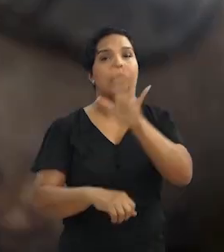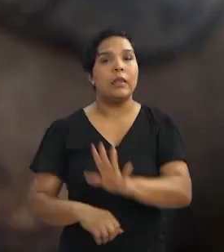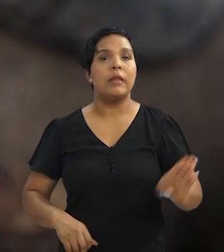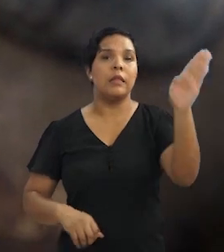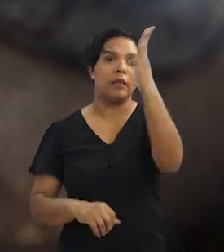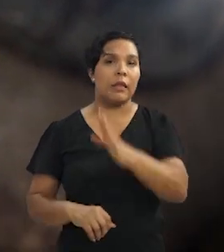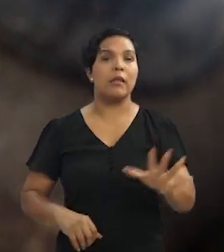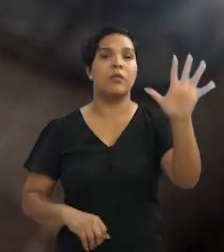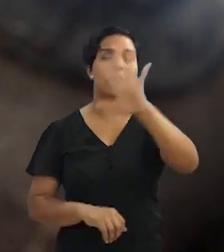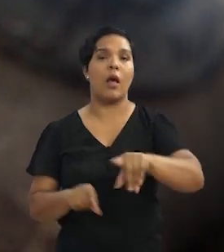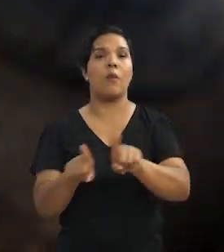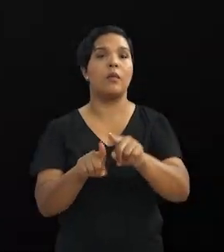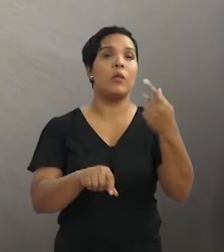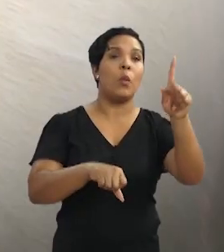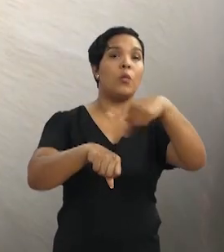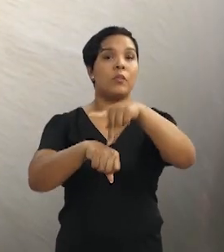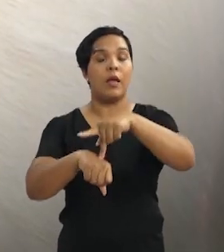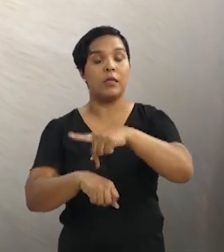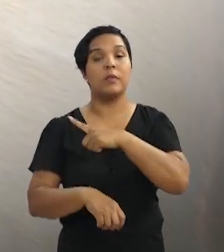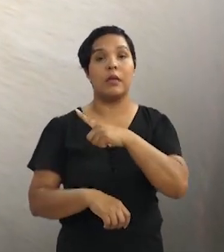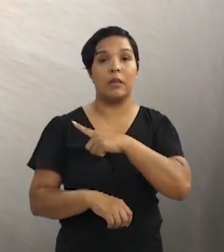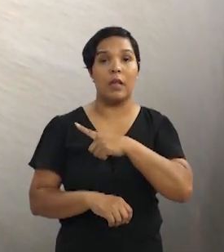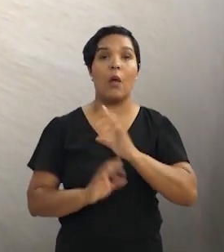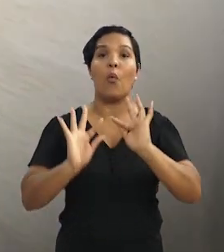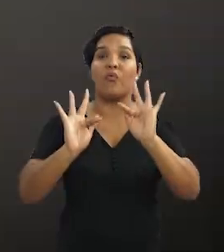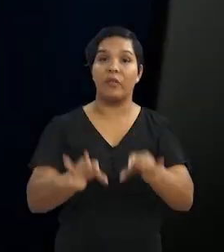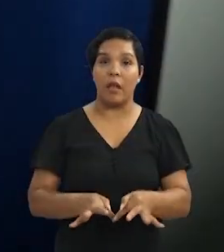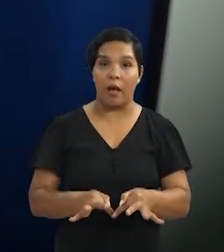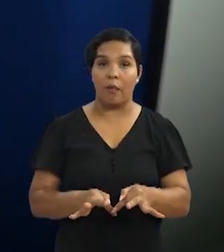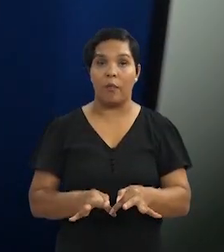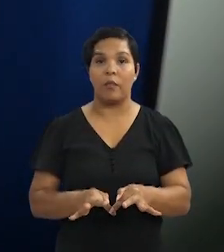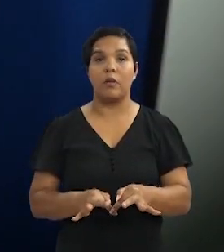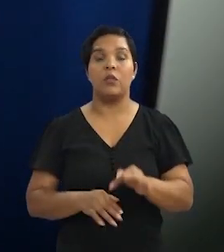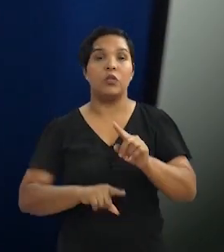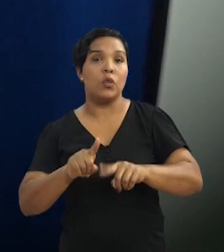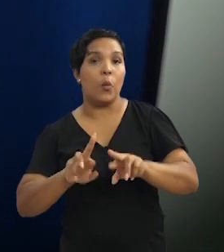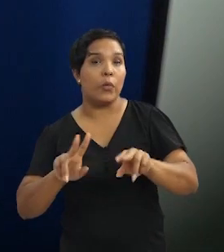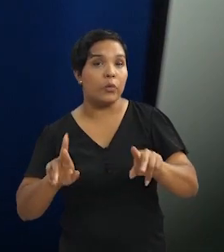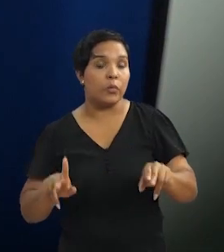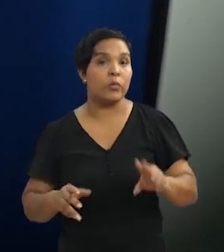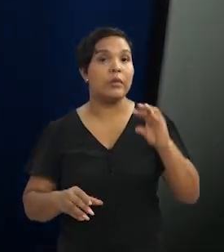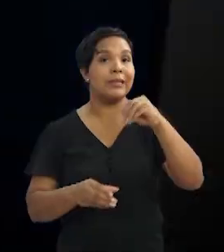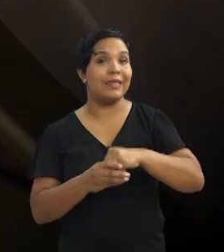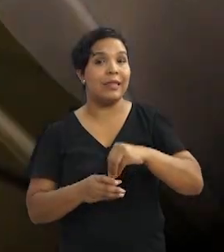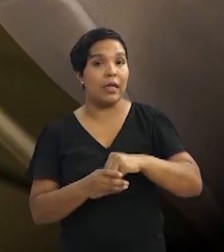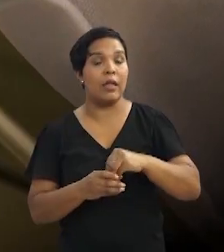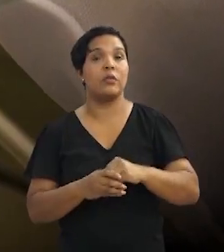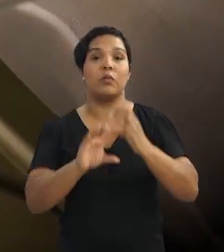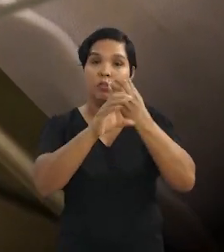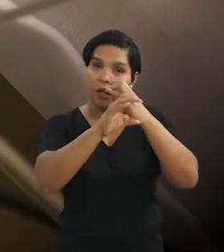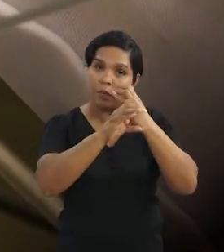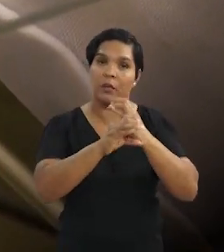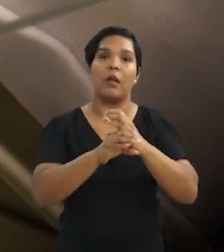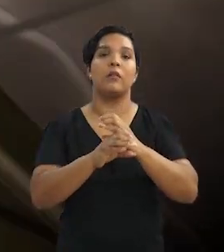e internacional, para que a gente possa realmente ter o final da cadeia de um produto produzido